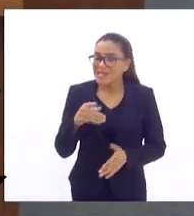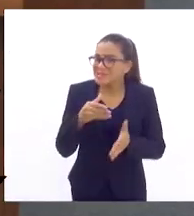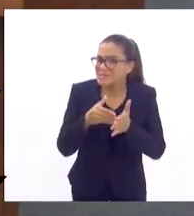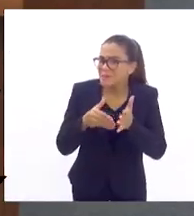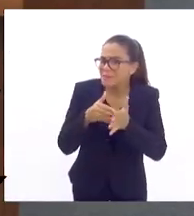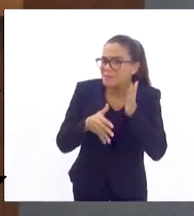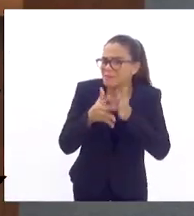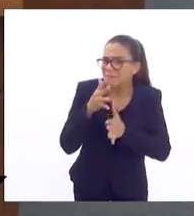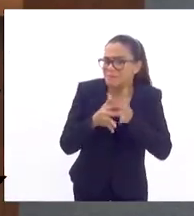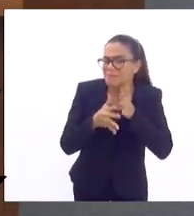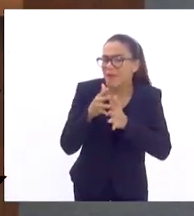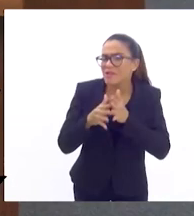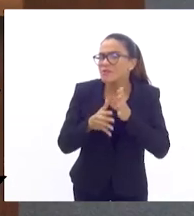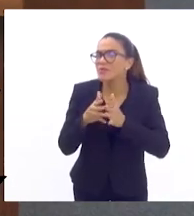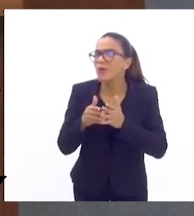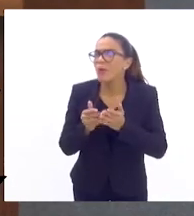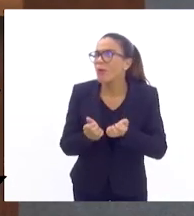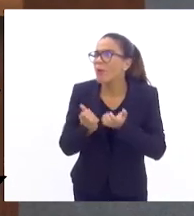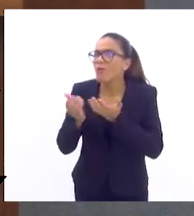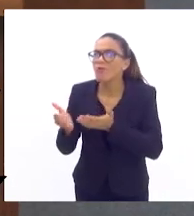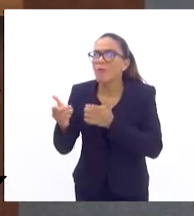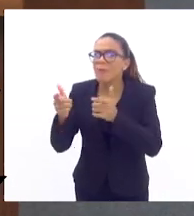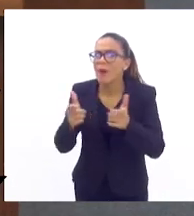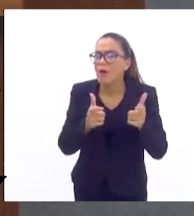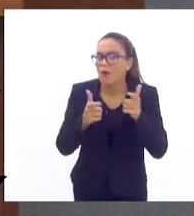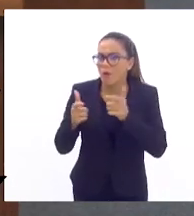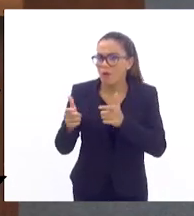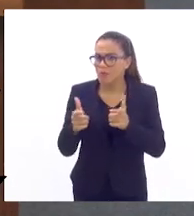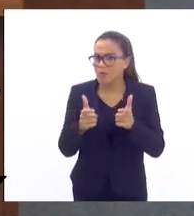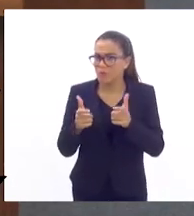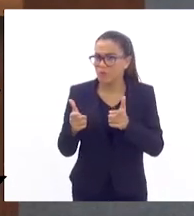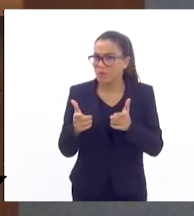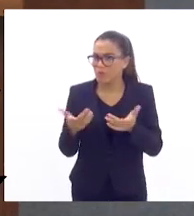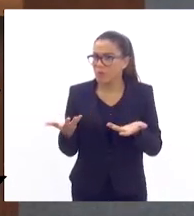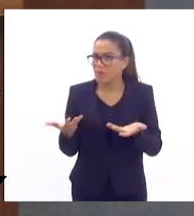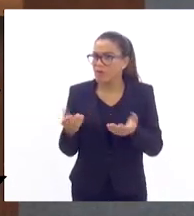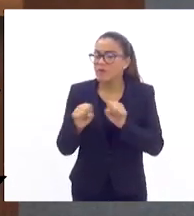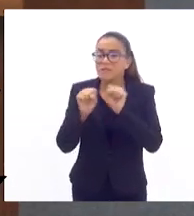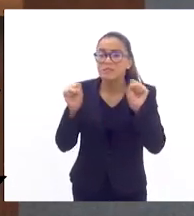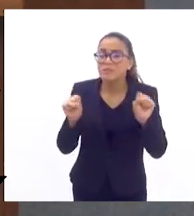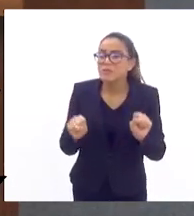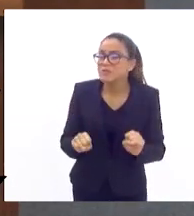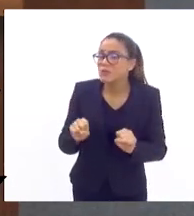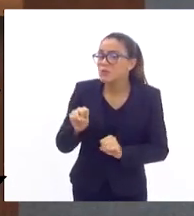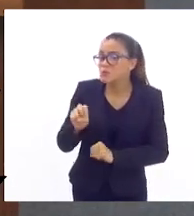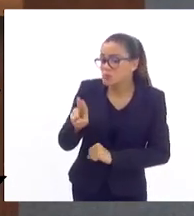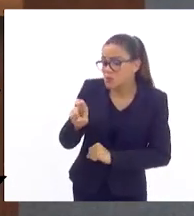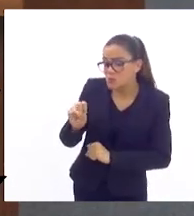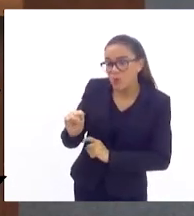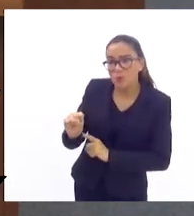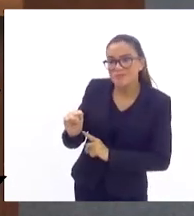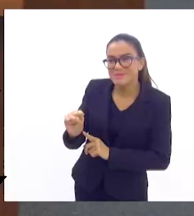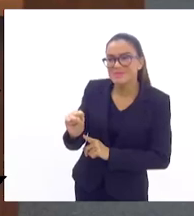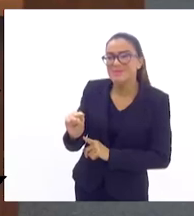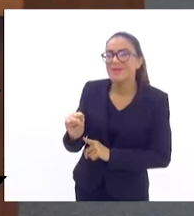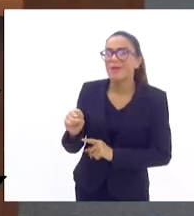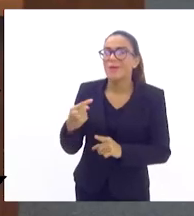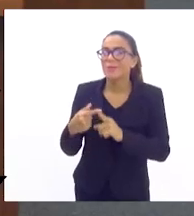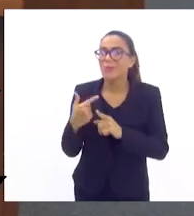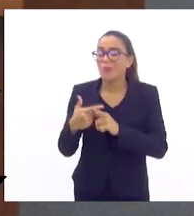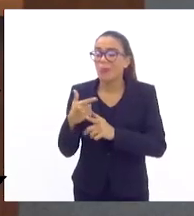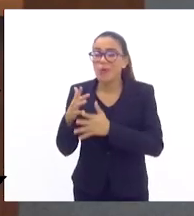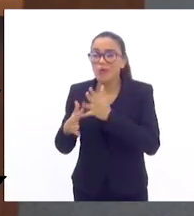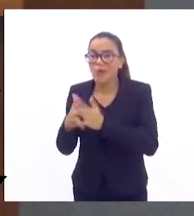onde? Esse impacto, ao fim e ao cabo, vai para o Sistema Único de Saúde, porque isso compromete as